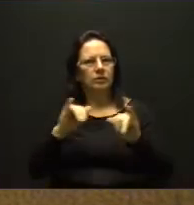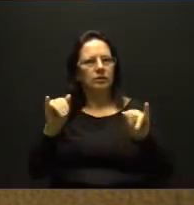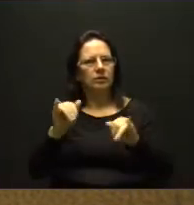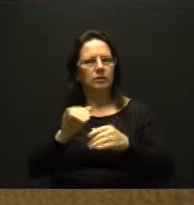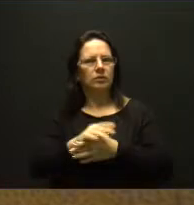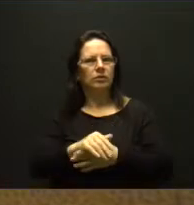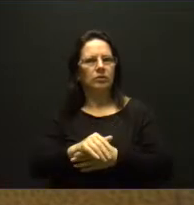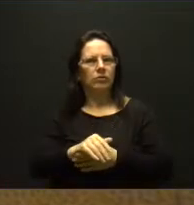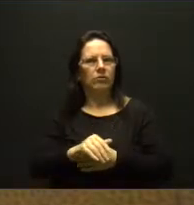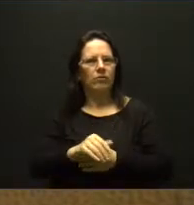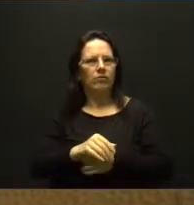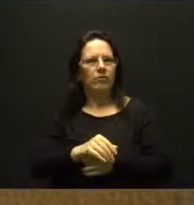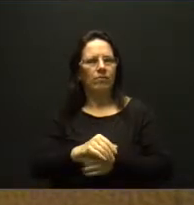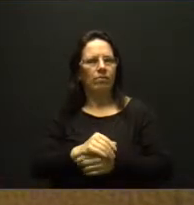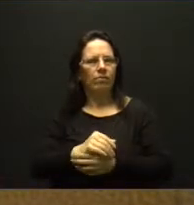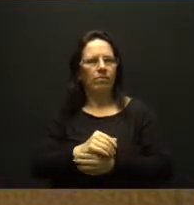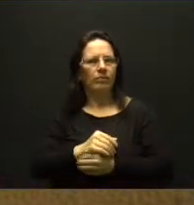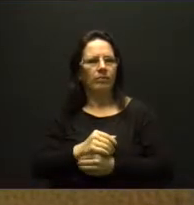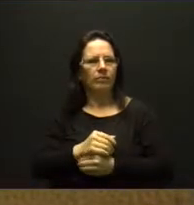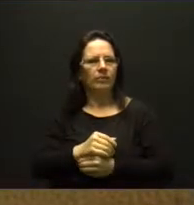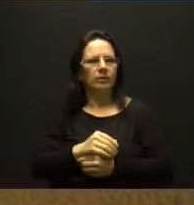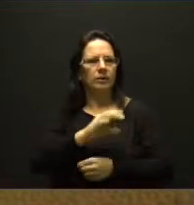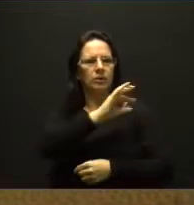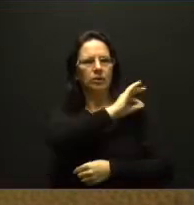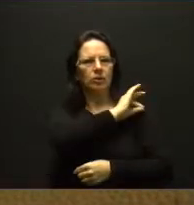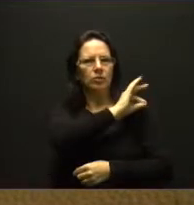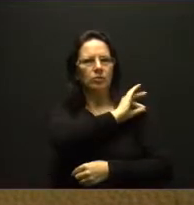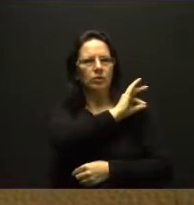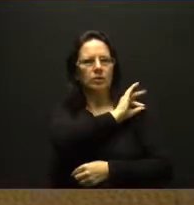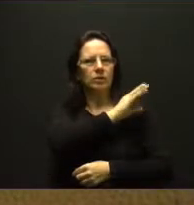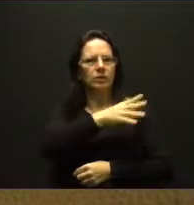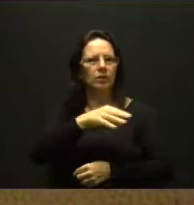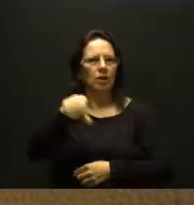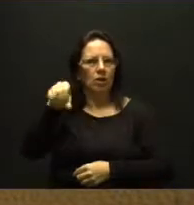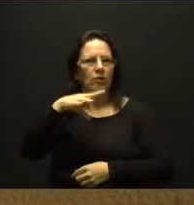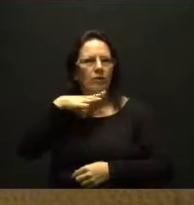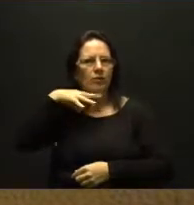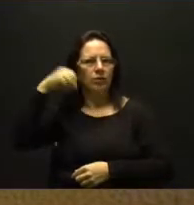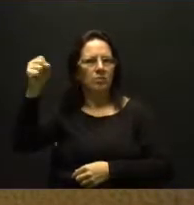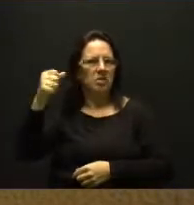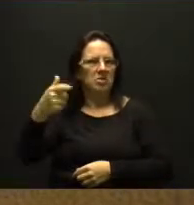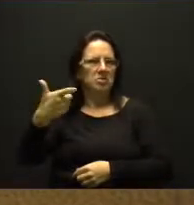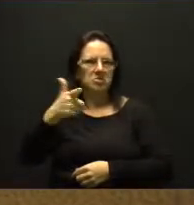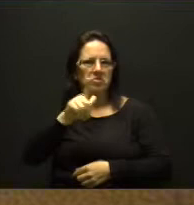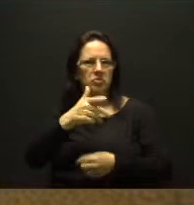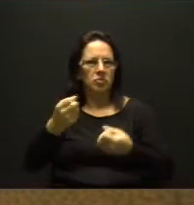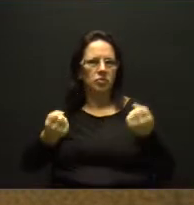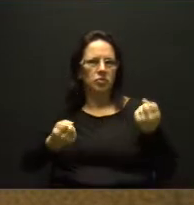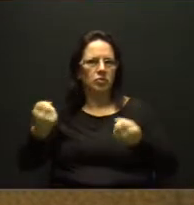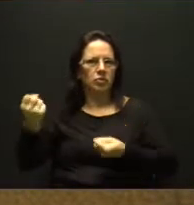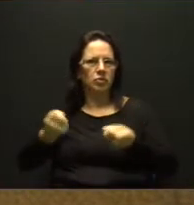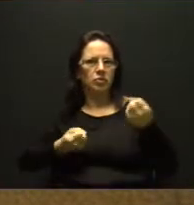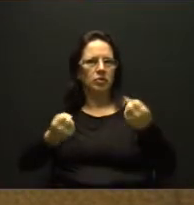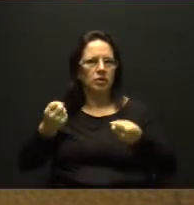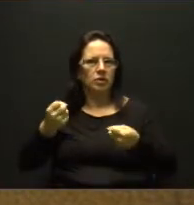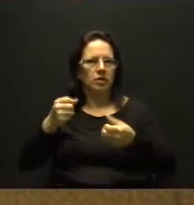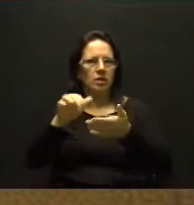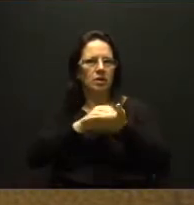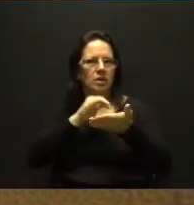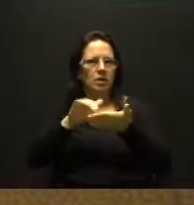pública também o o 9 de abril mas não tem viatura e aí o secretário de segurança pública